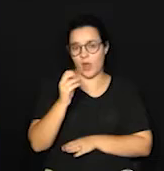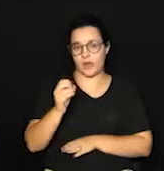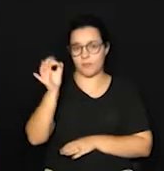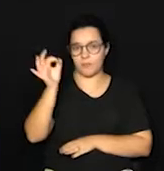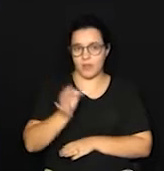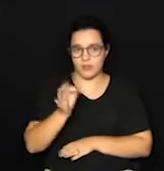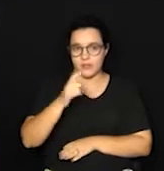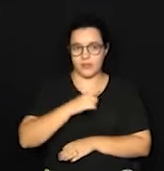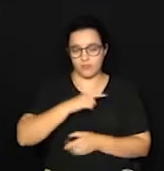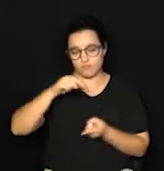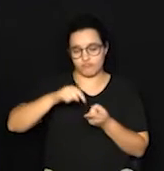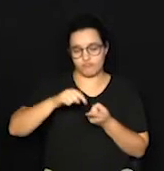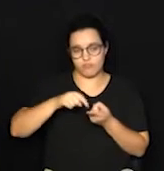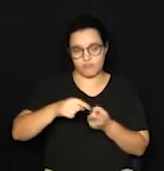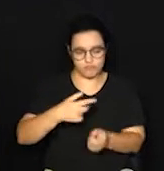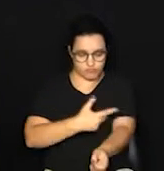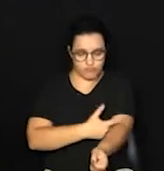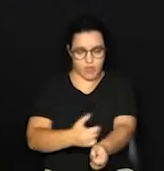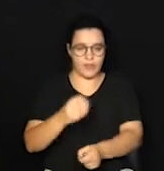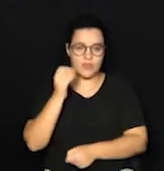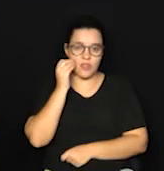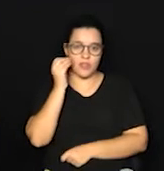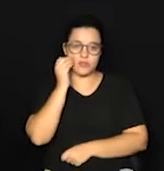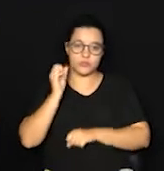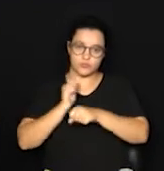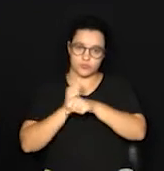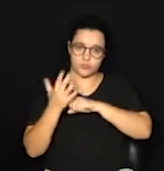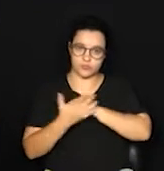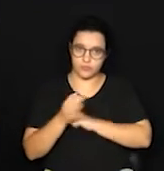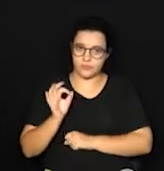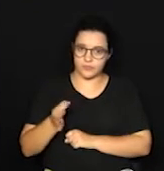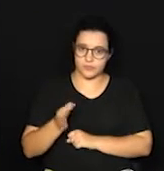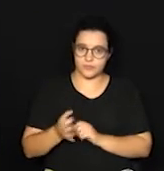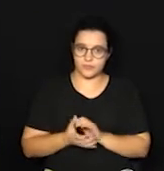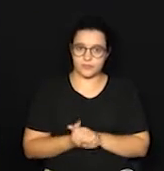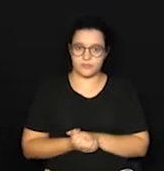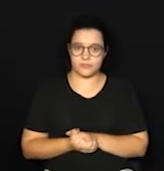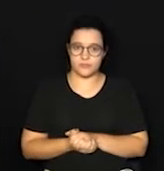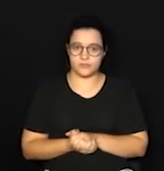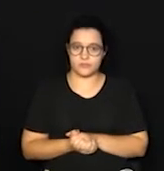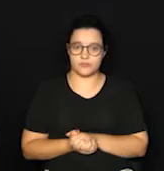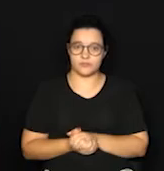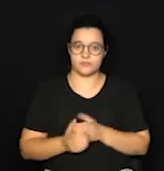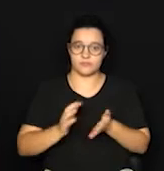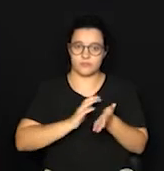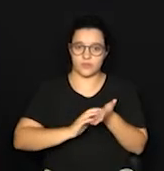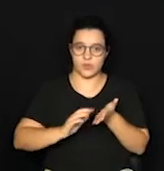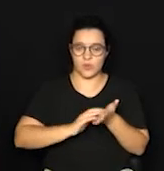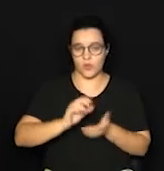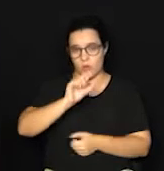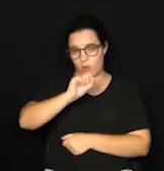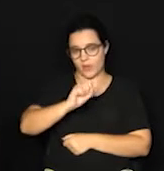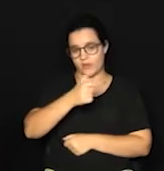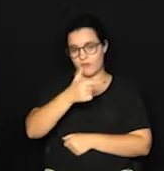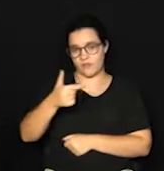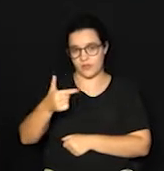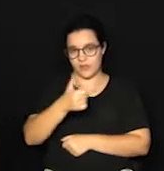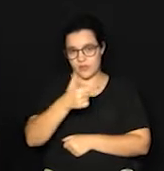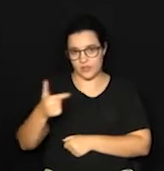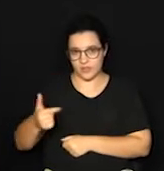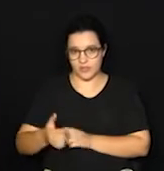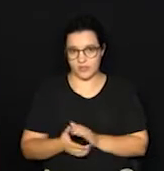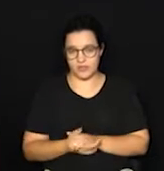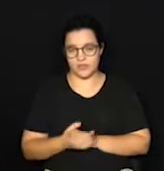foram testadas neste teste que foi realizado. De acordo com a Secretaria, são 822 pessoas, dos quais,